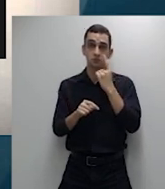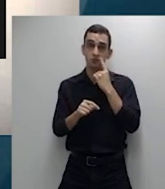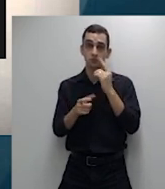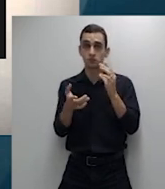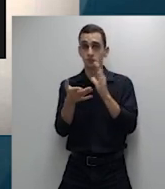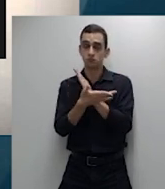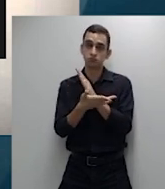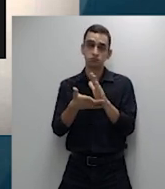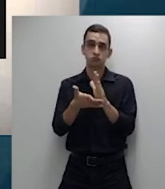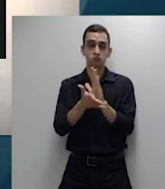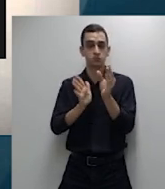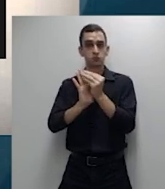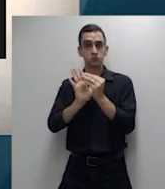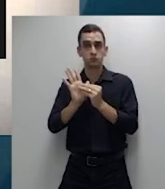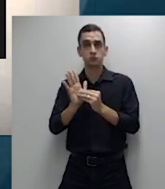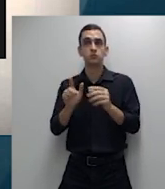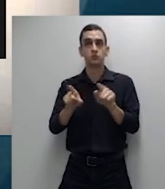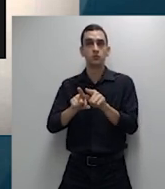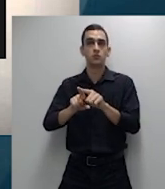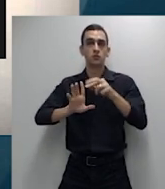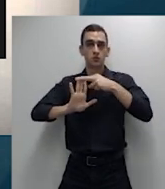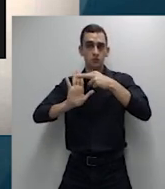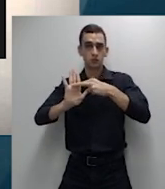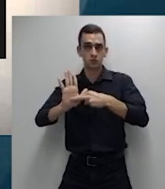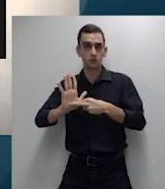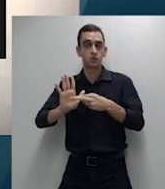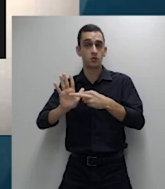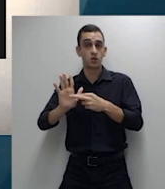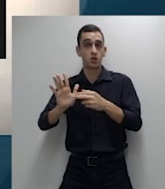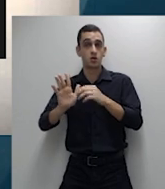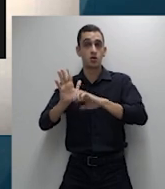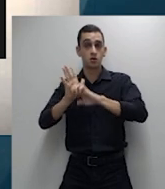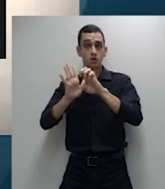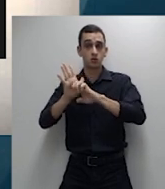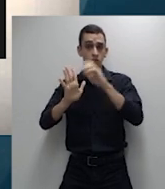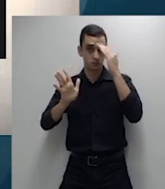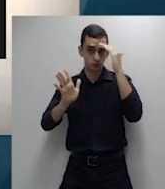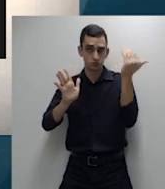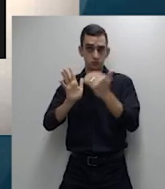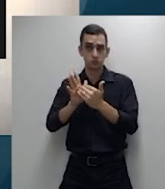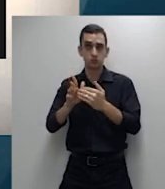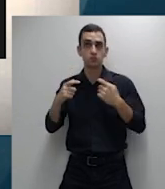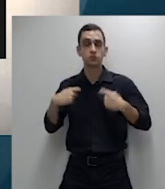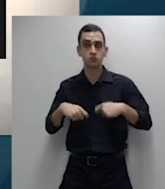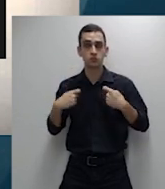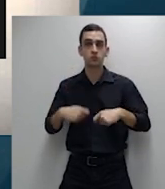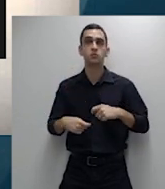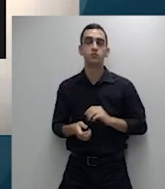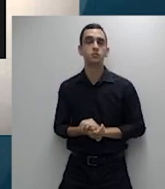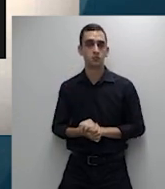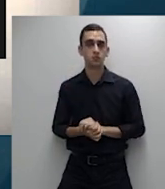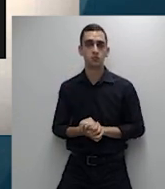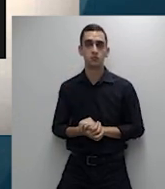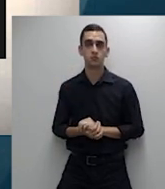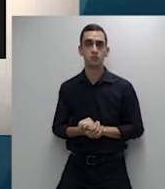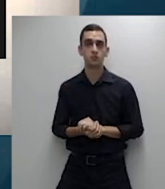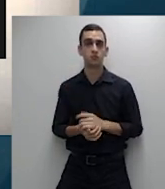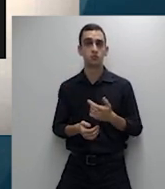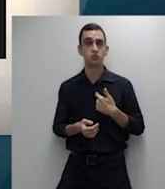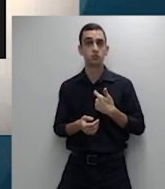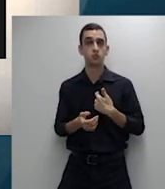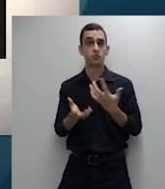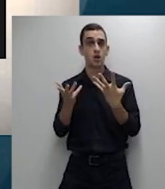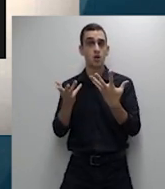da questão EA regra editalícia de Regência Ah não não não acolho